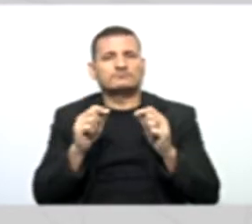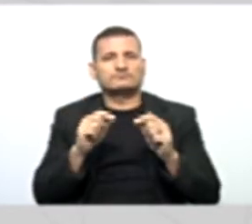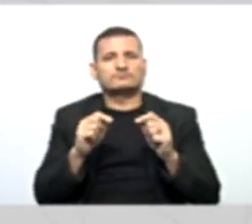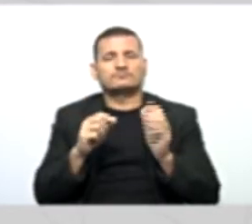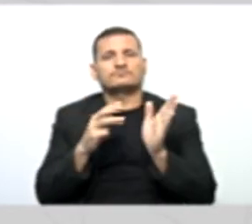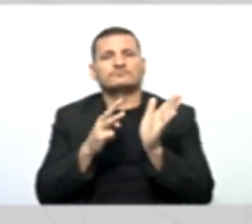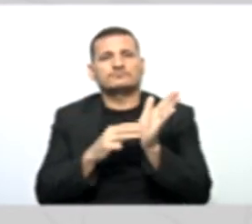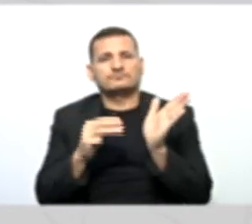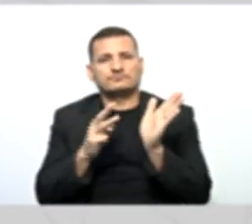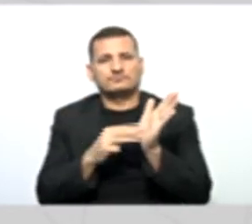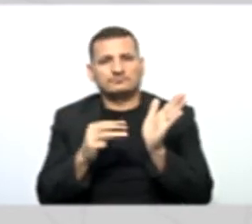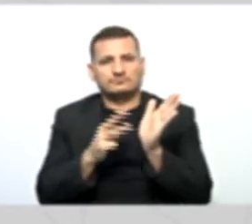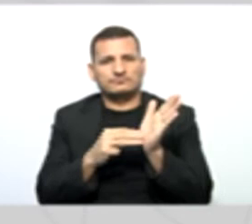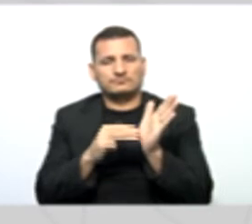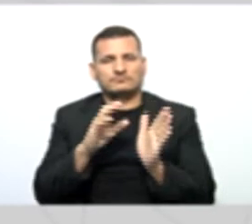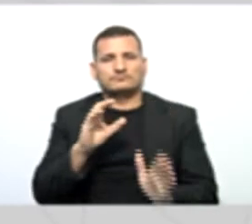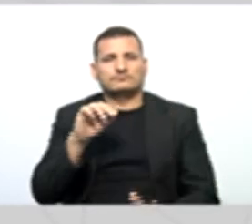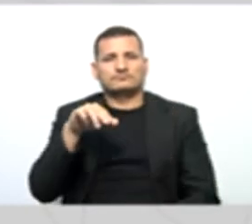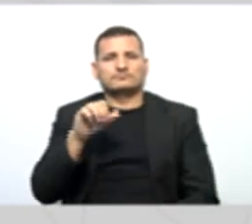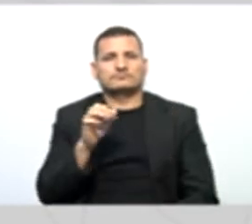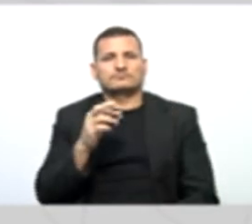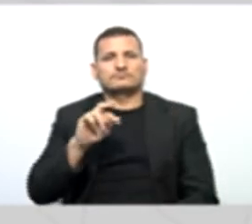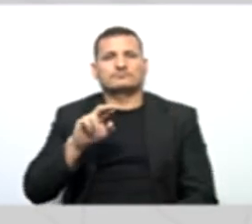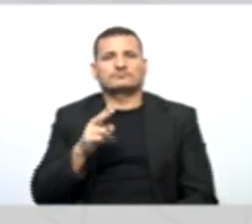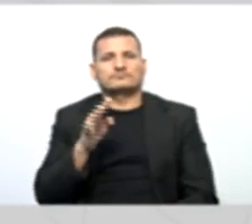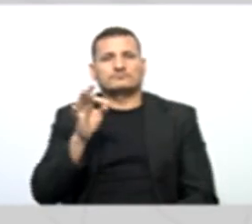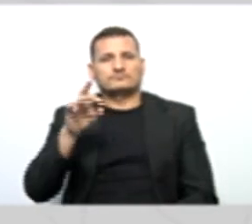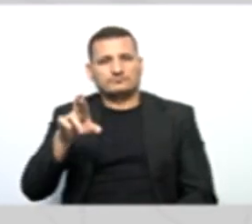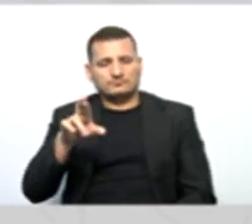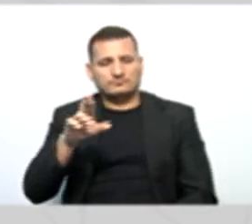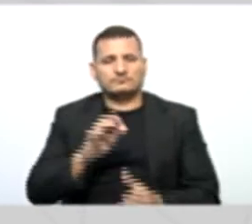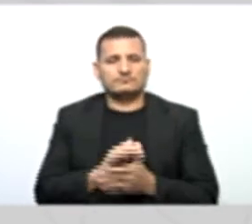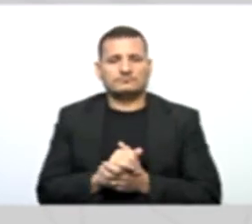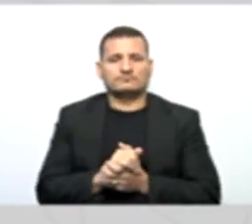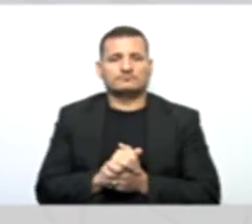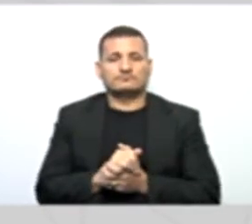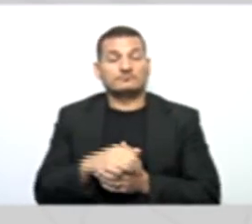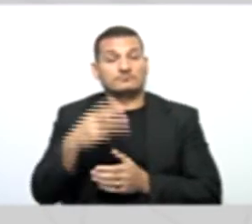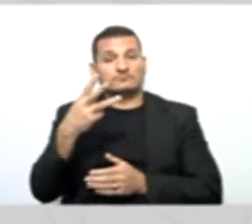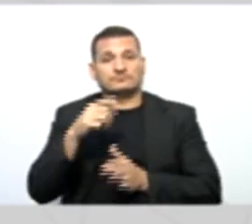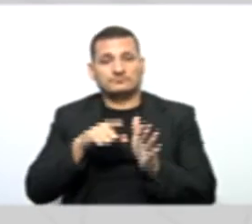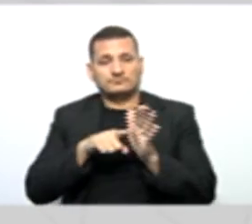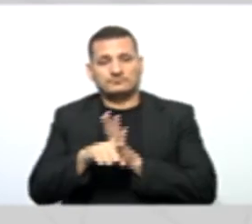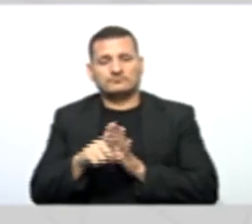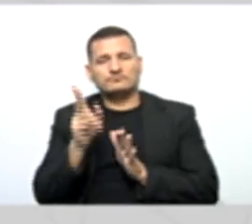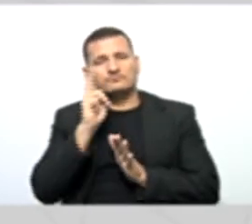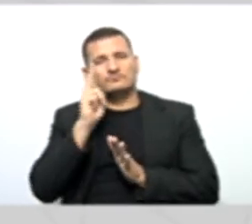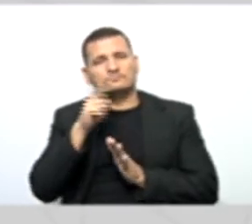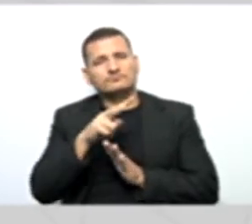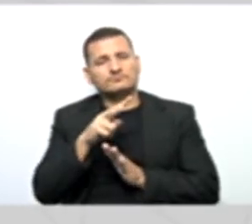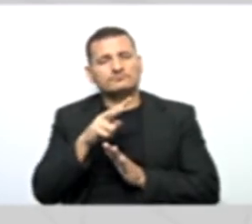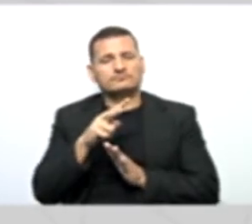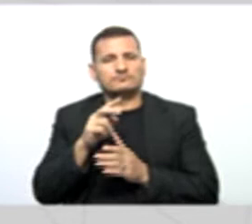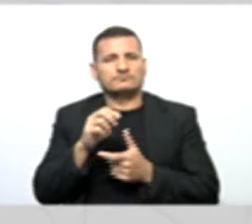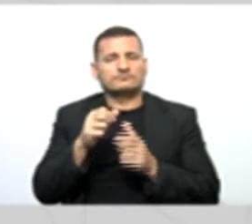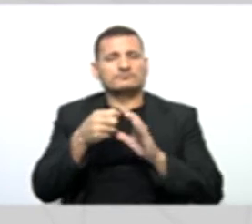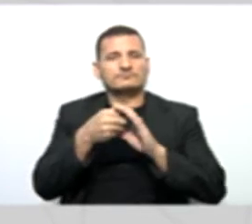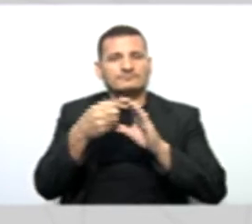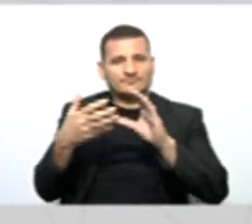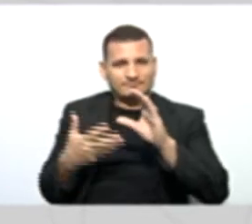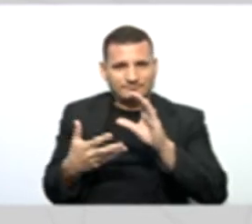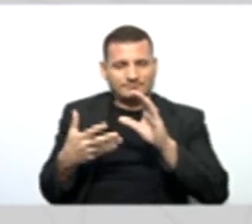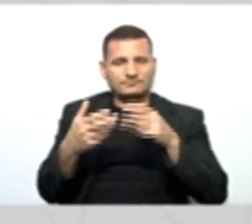método construtor. E a questão 3. Vimos que os atributos são as características de um objeto a ser